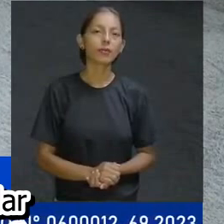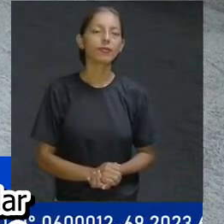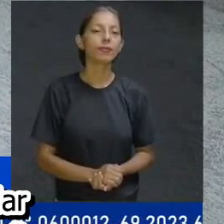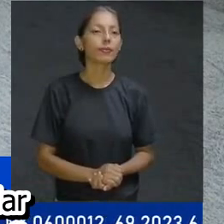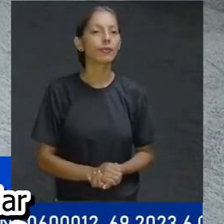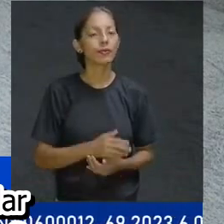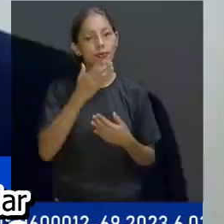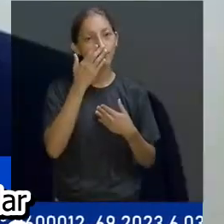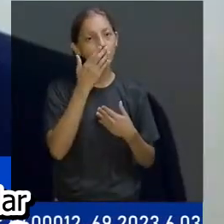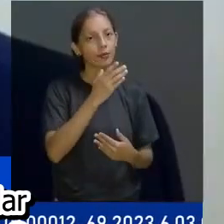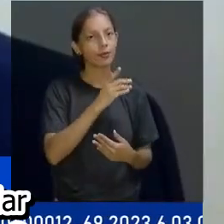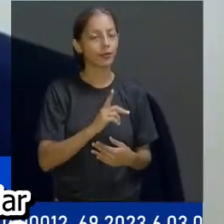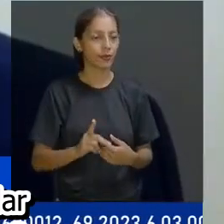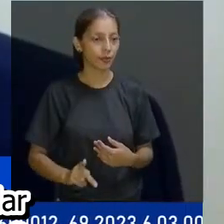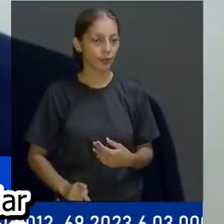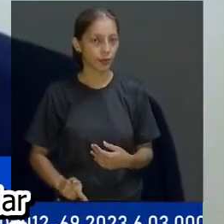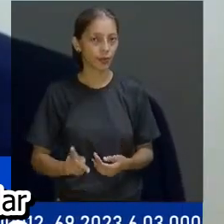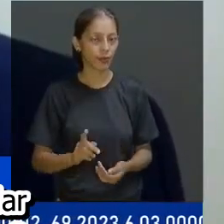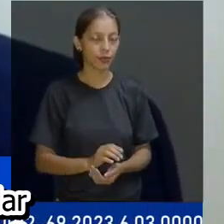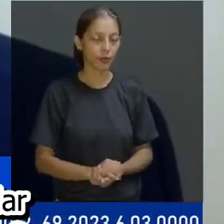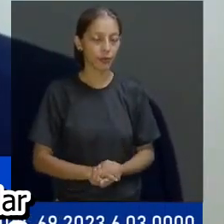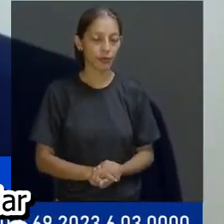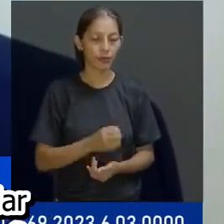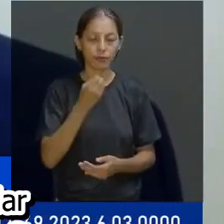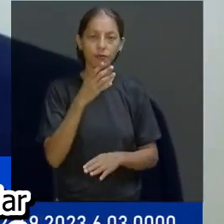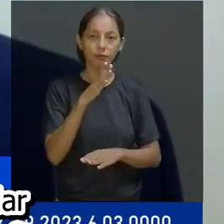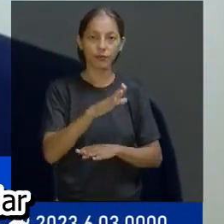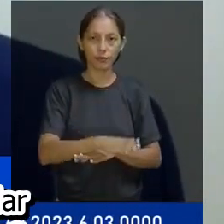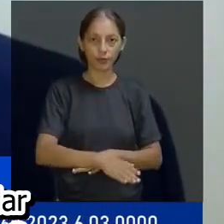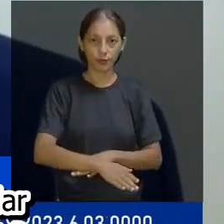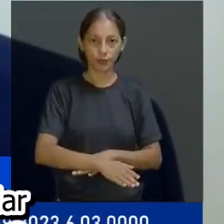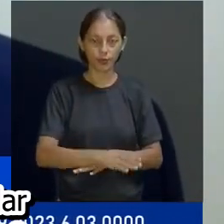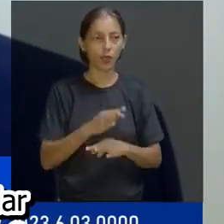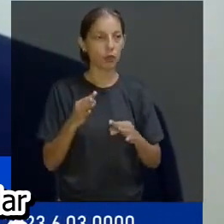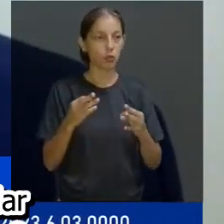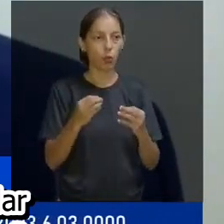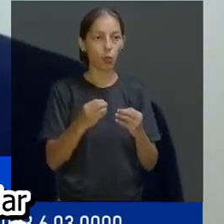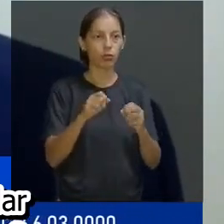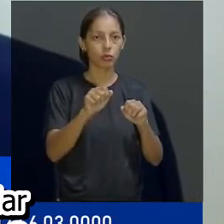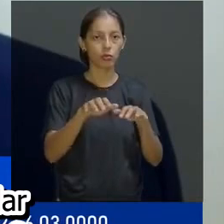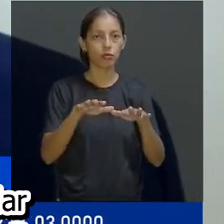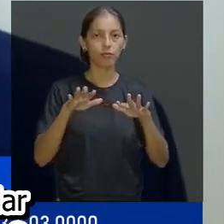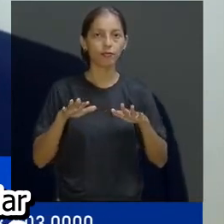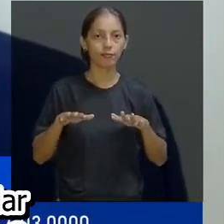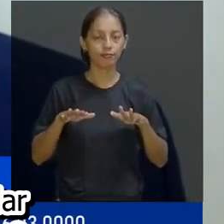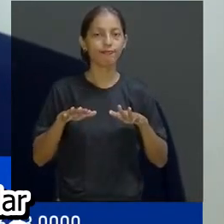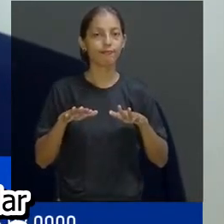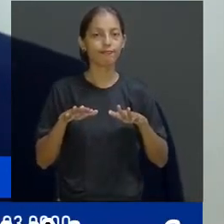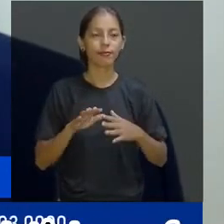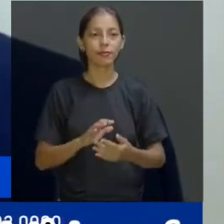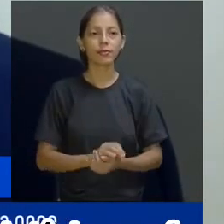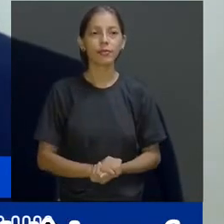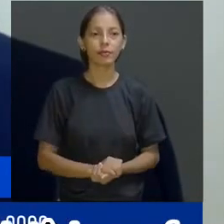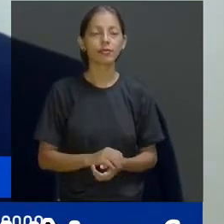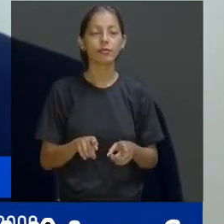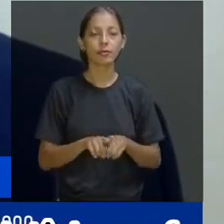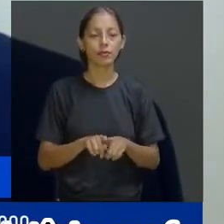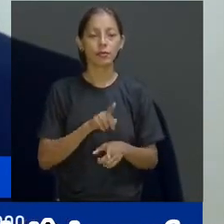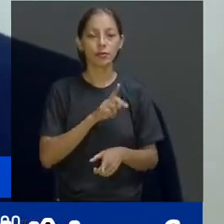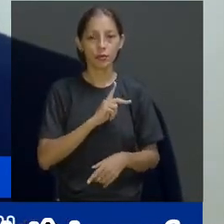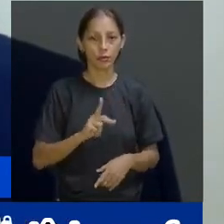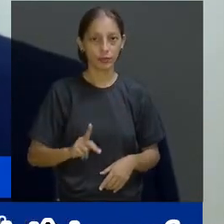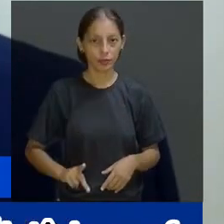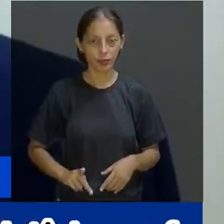Obrigado, senhor presidente. Inicialmente, quero dar boa tarde a todos os presentes, nas pessoas do senhor presidente,